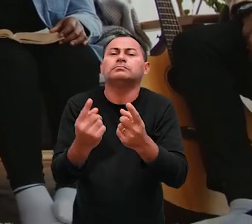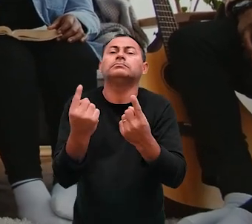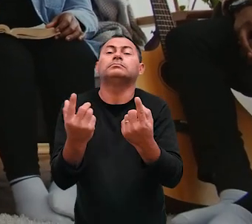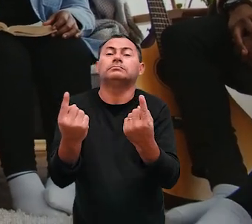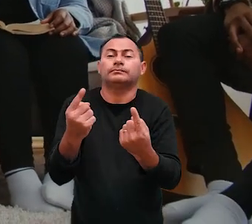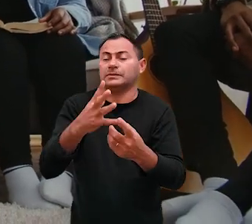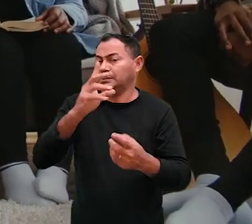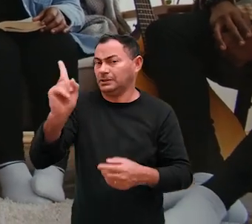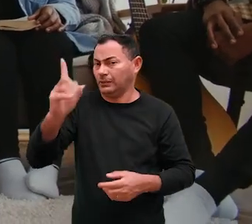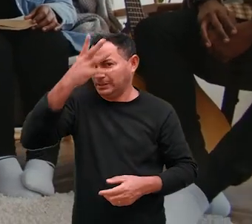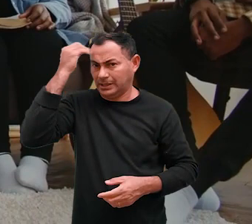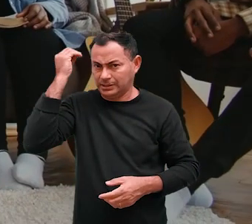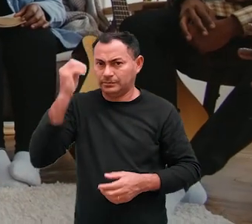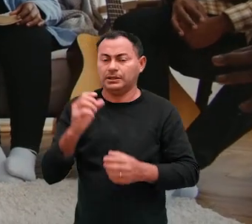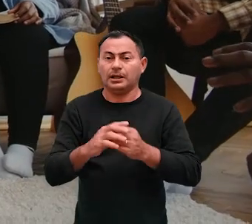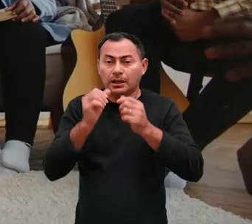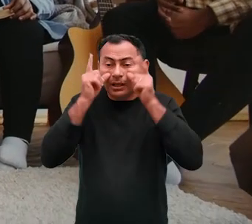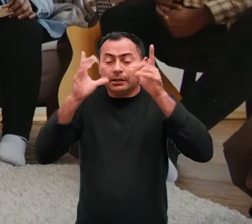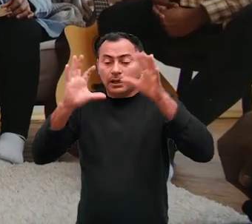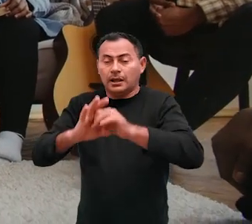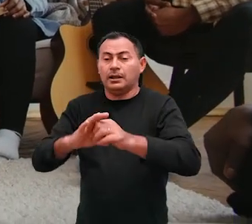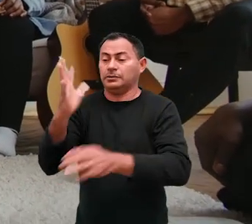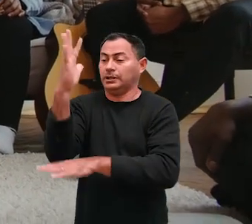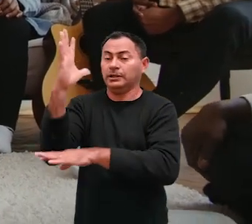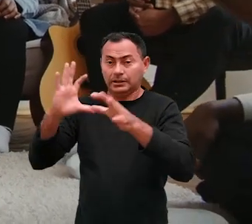solução? Não esqueça, esteja